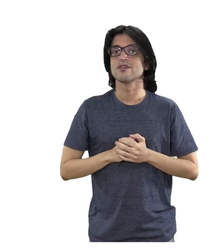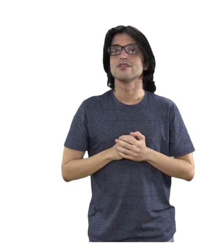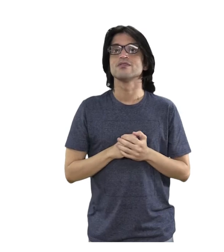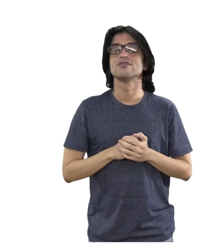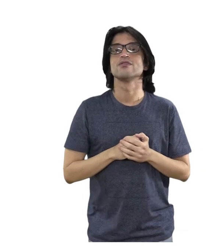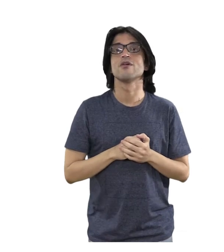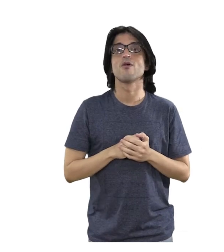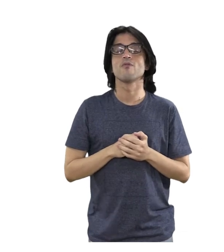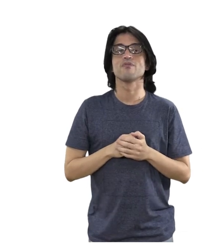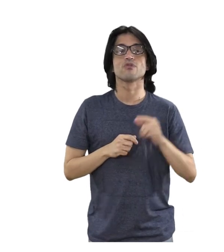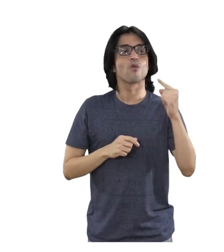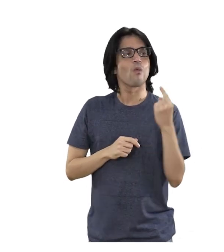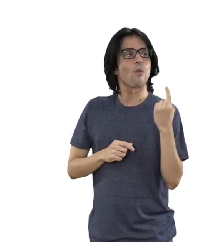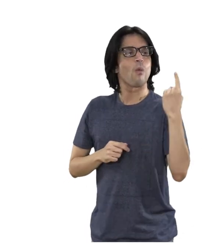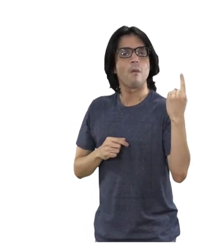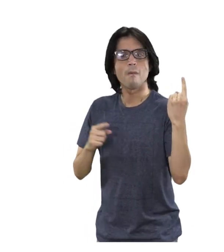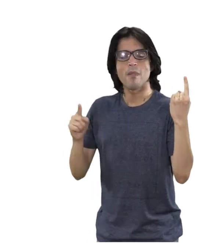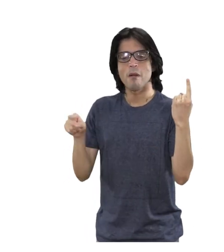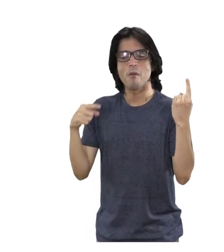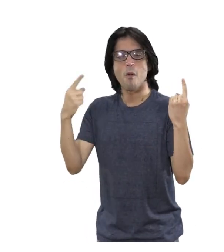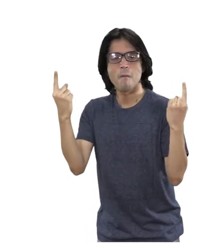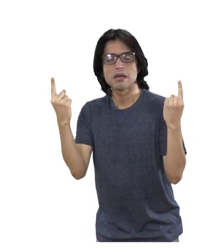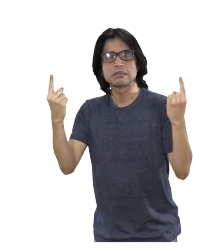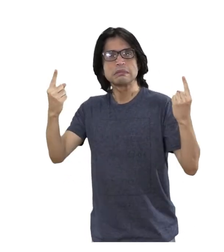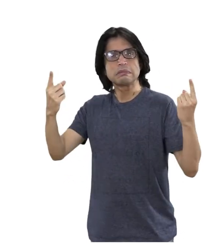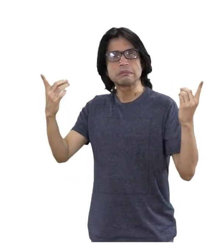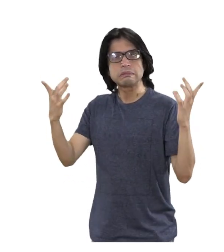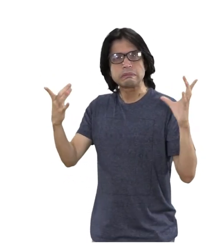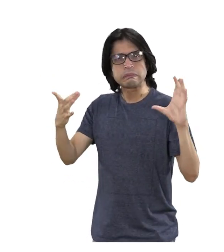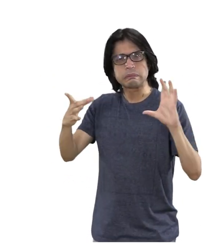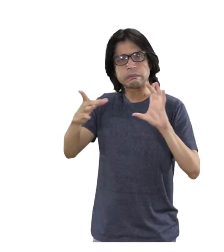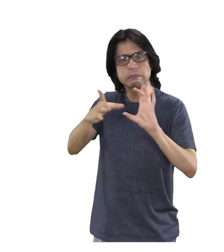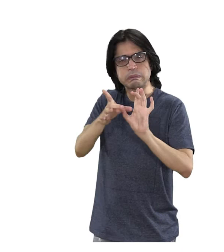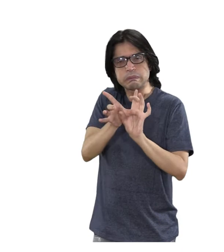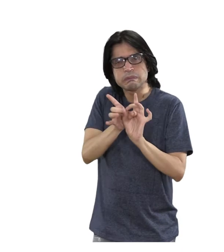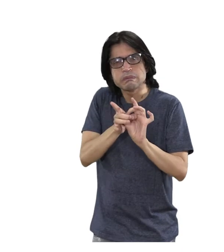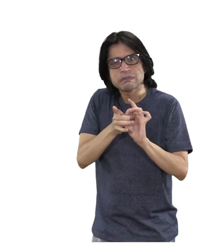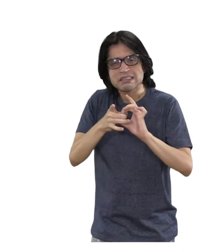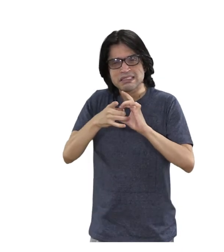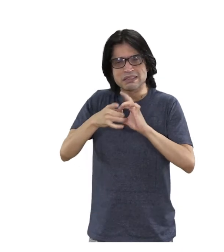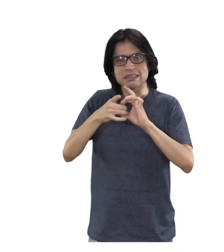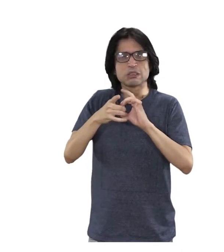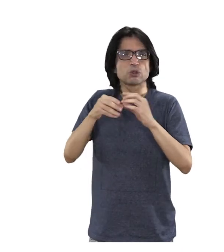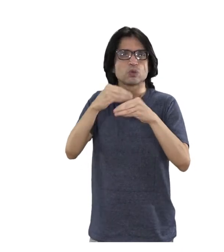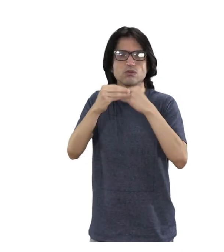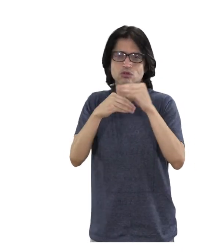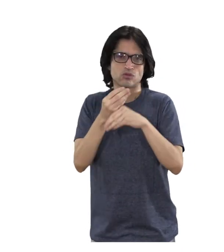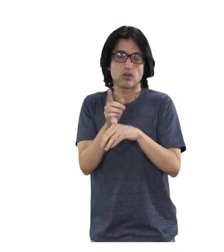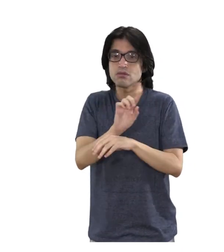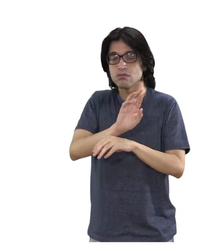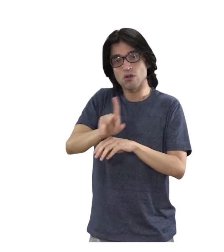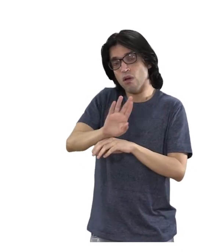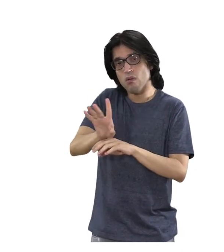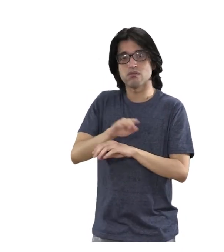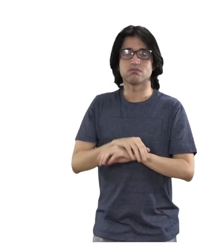primeira, não funciona como termo da oração anterior, não se relaciona sintaticamente com nenhuma palavra da primeira